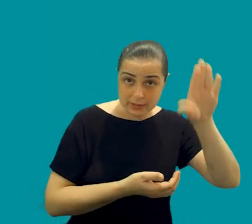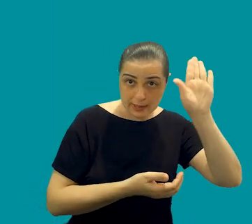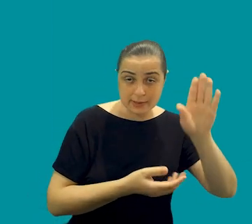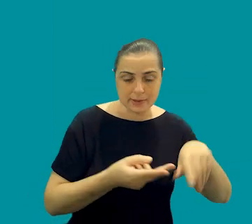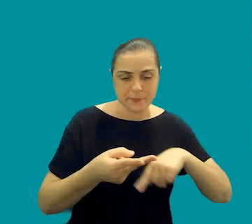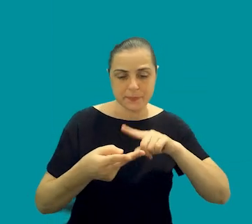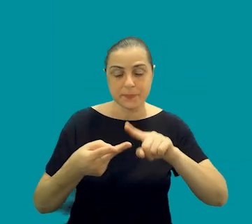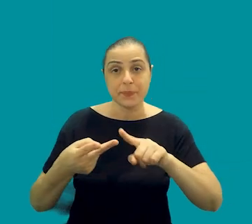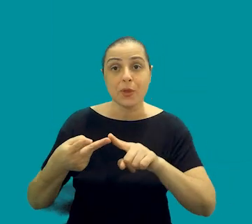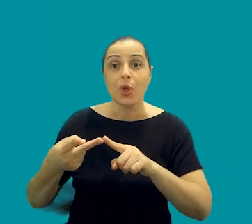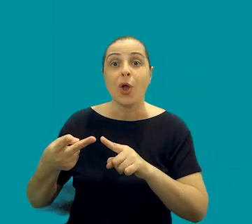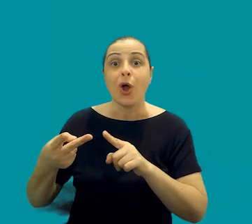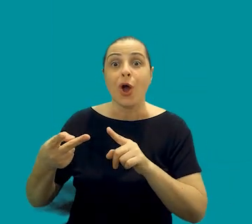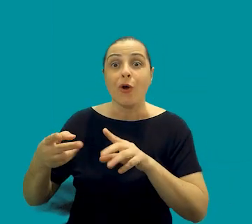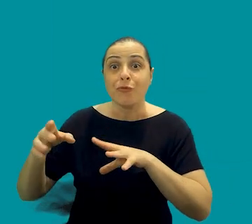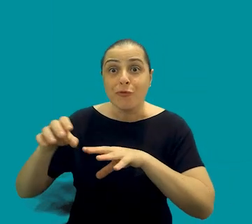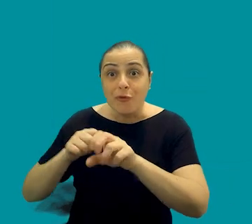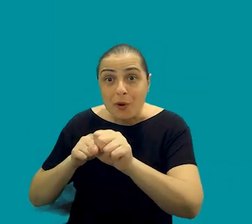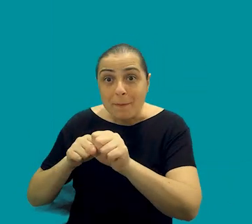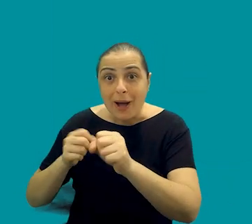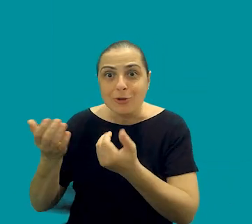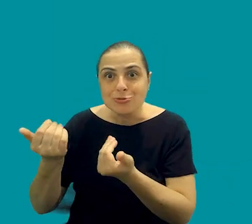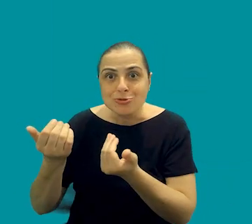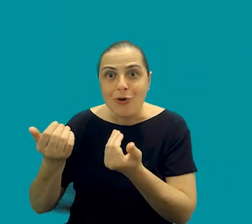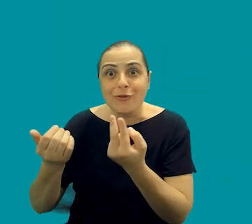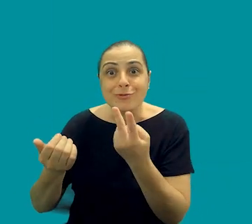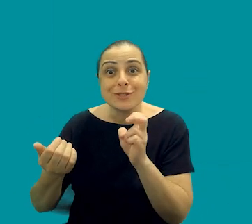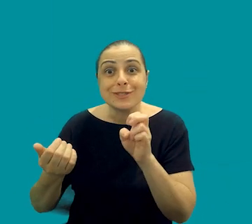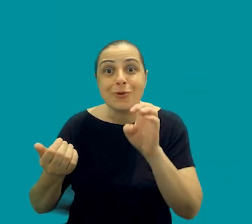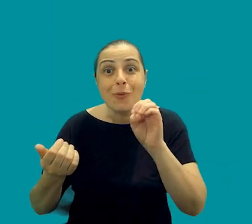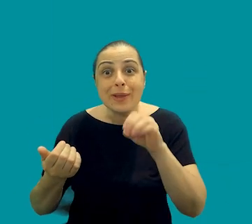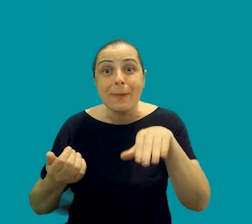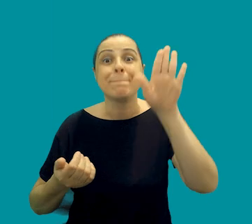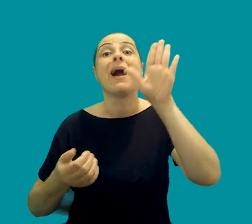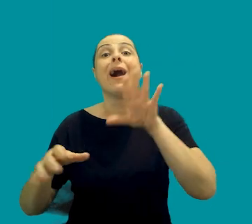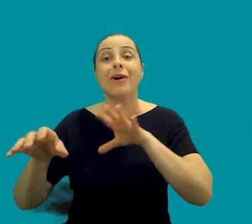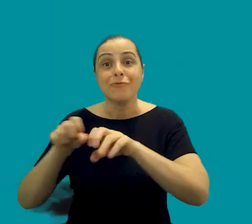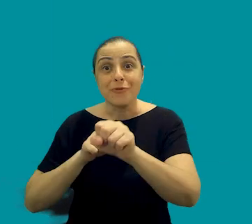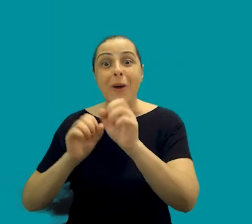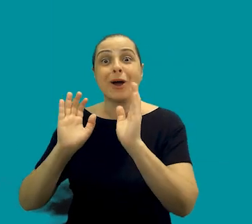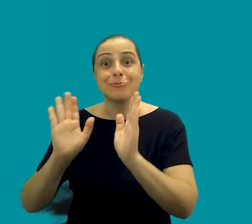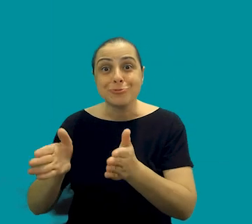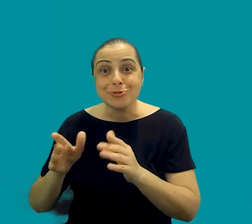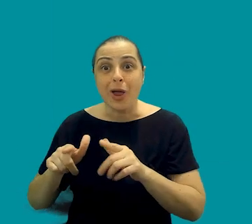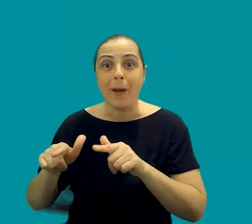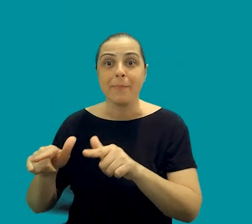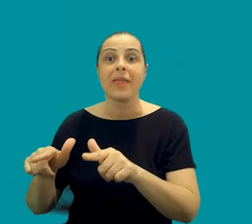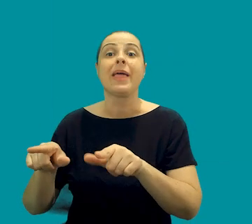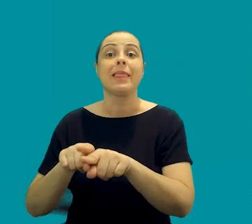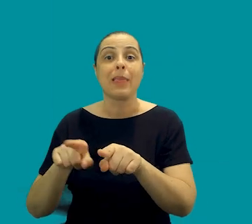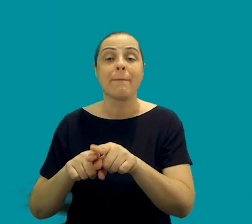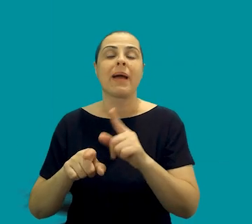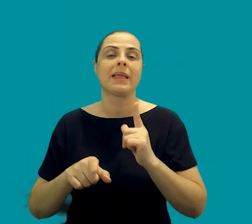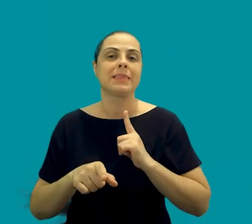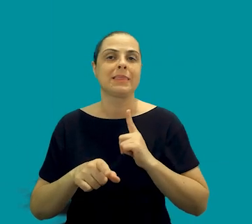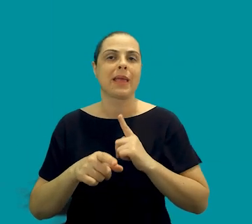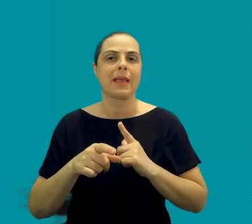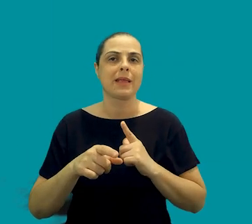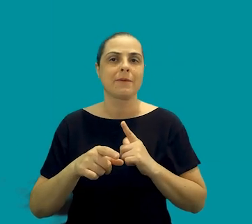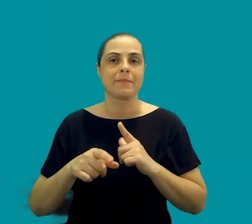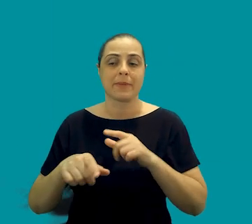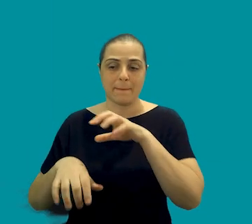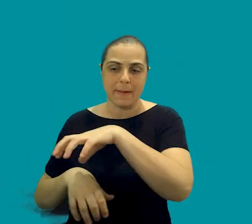mais de 150 jovens formados, tá? A gente teve aí relação, né? Contou com o apoio de mais